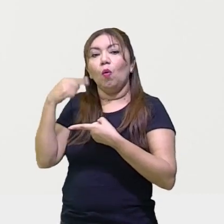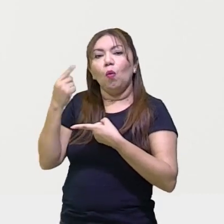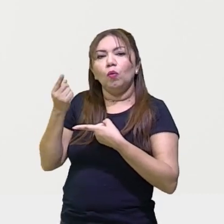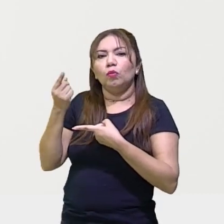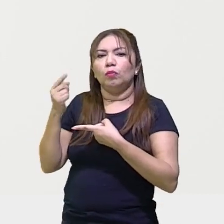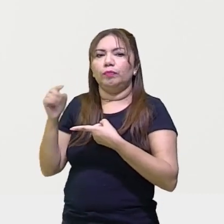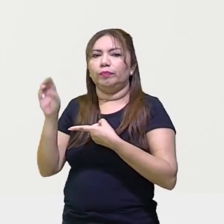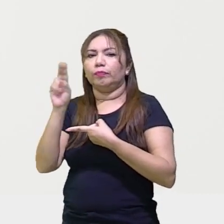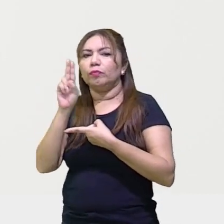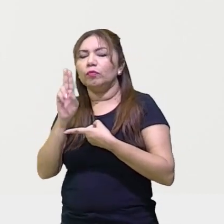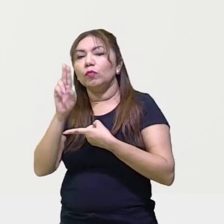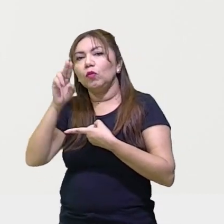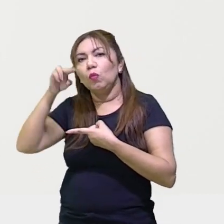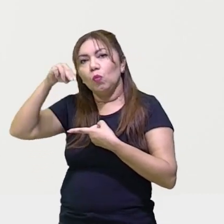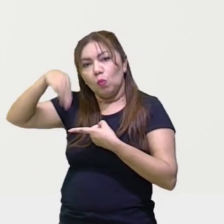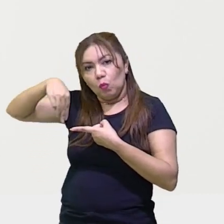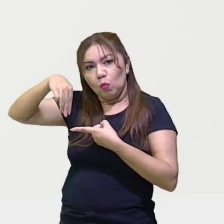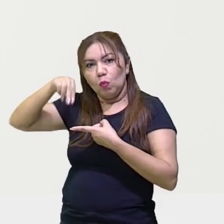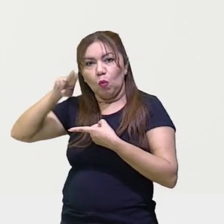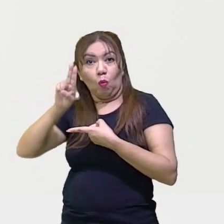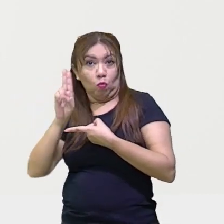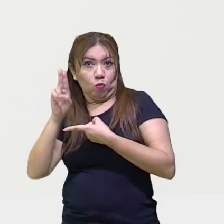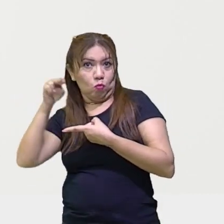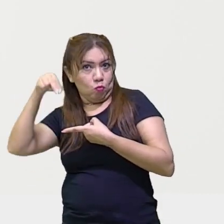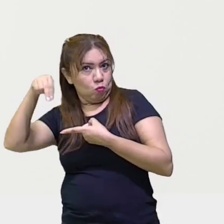Uns, álbuns,